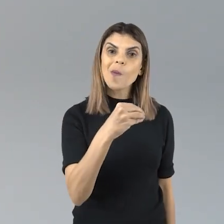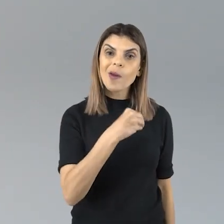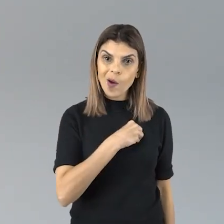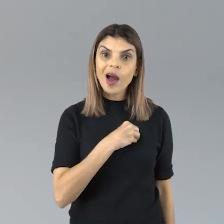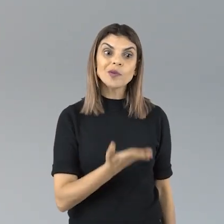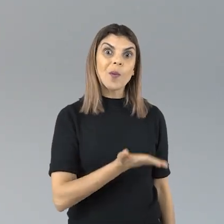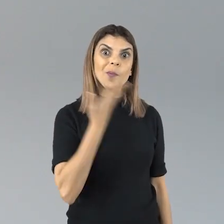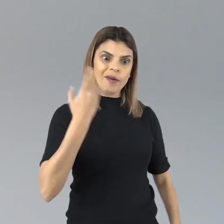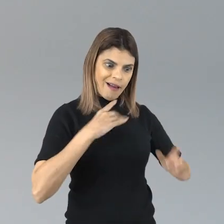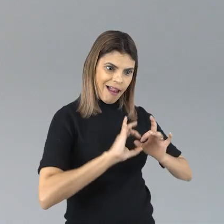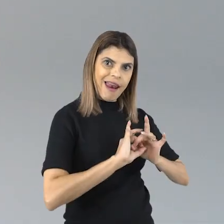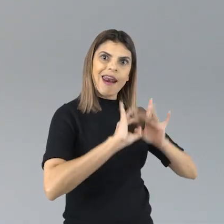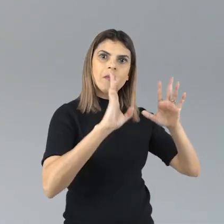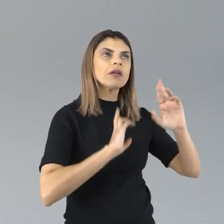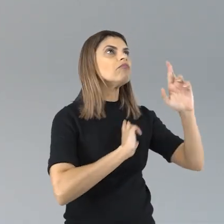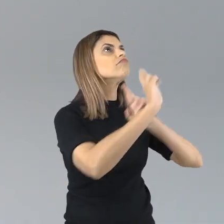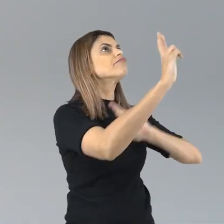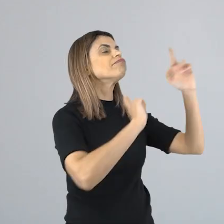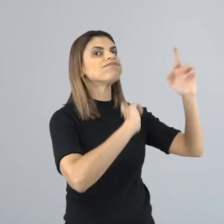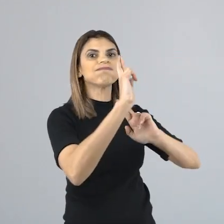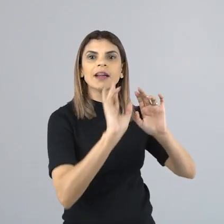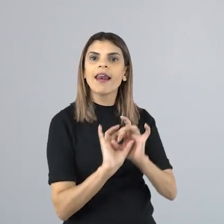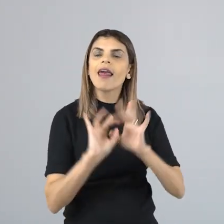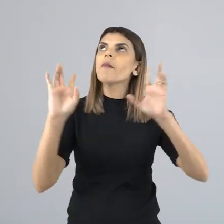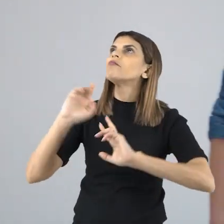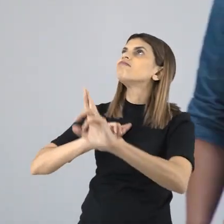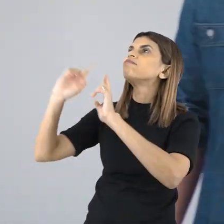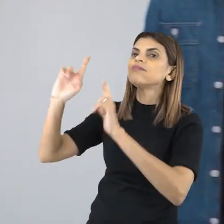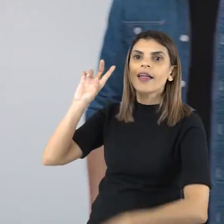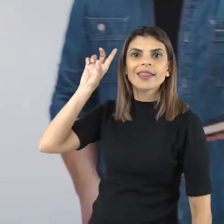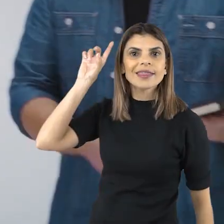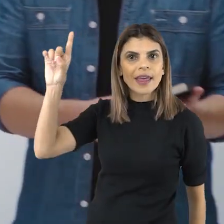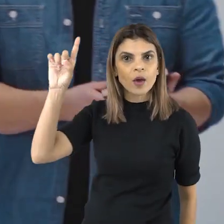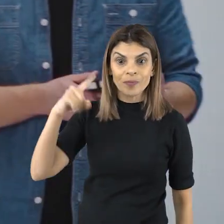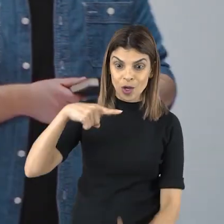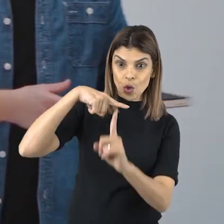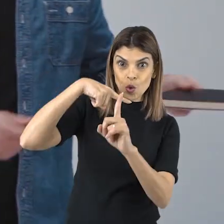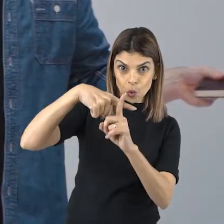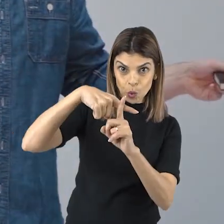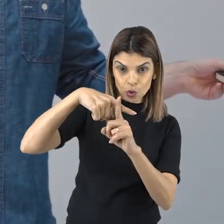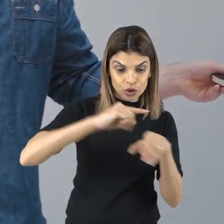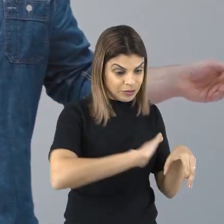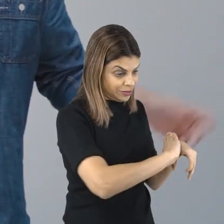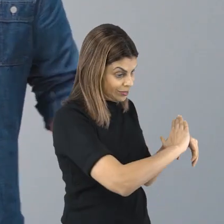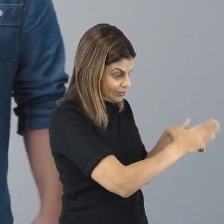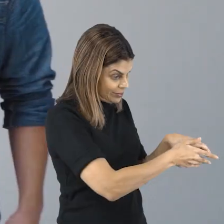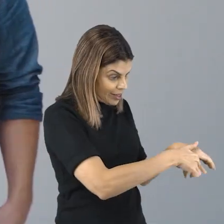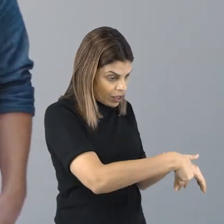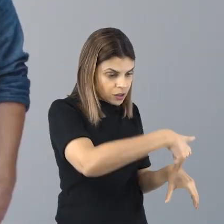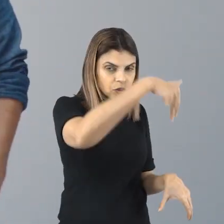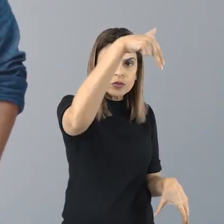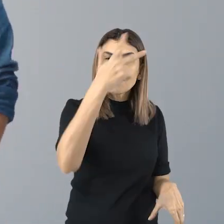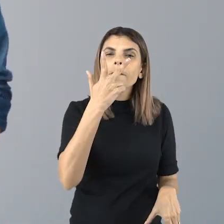nos levou? A liberdade para ter uma relação com Deus. Os resultados da cruz são incríveis. A cruz e a ressurreição são como um feito